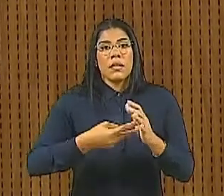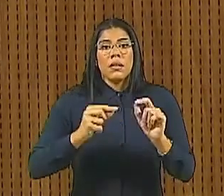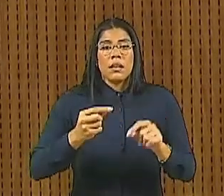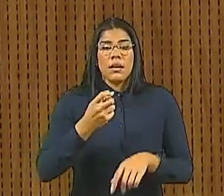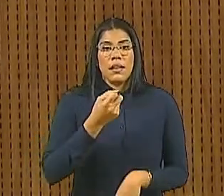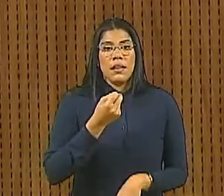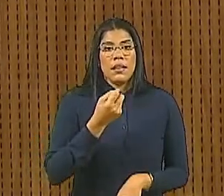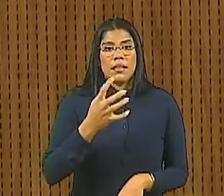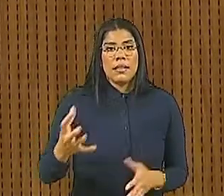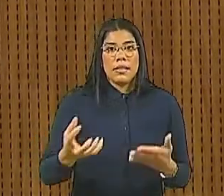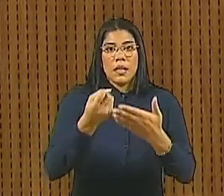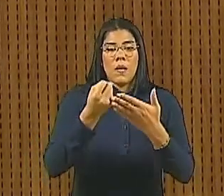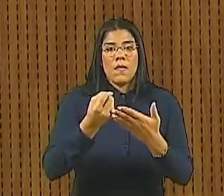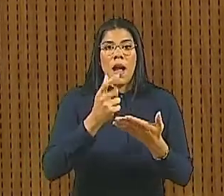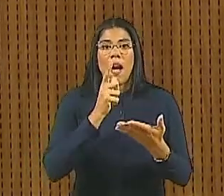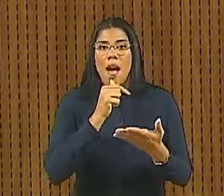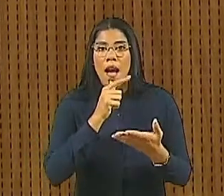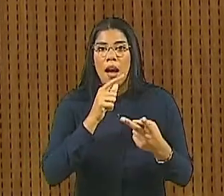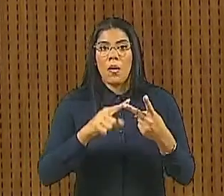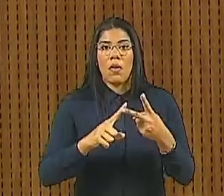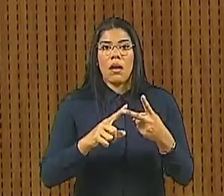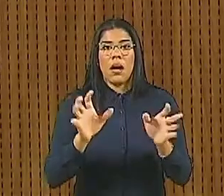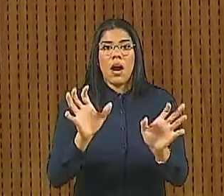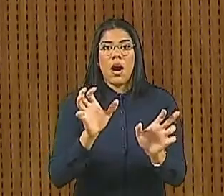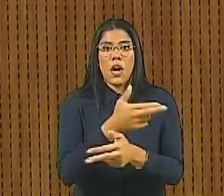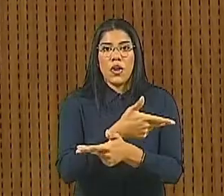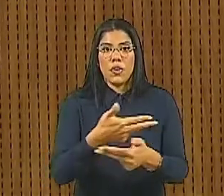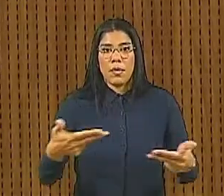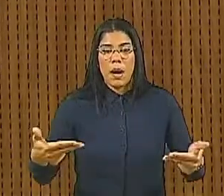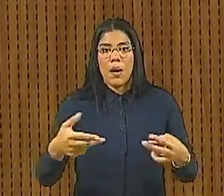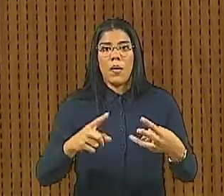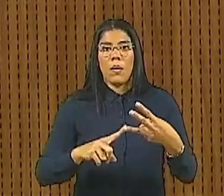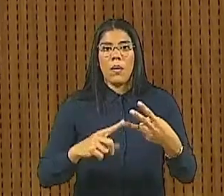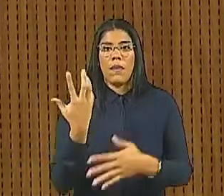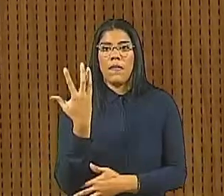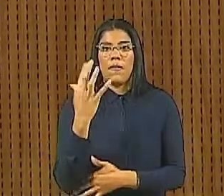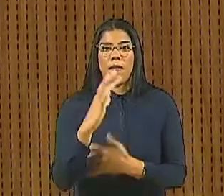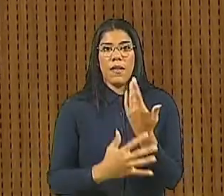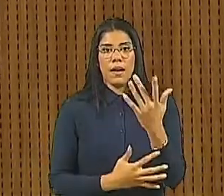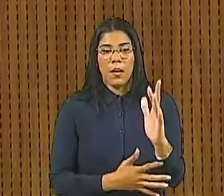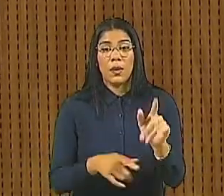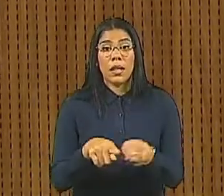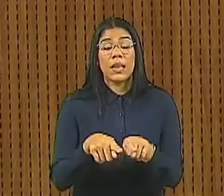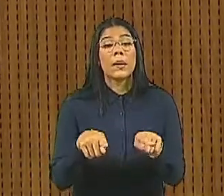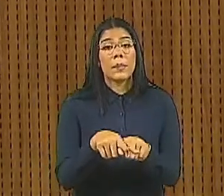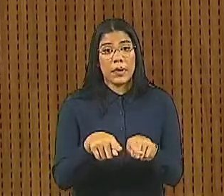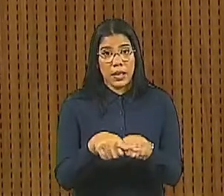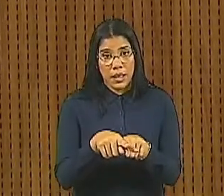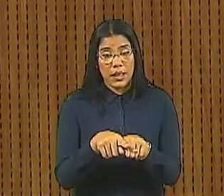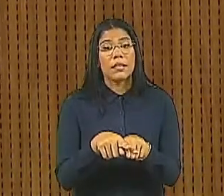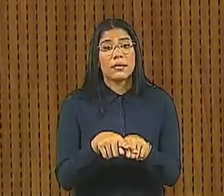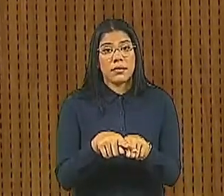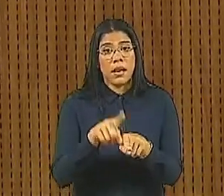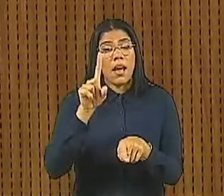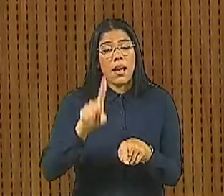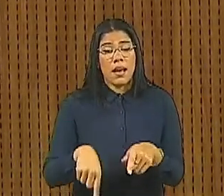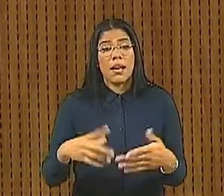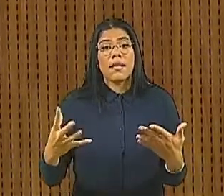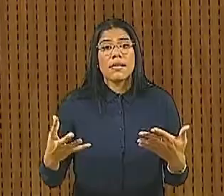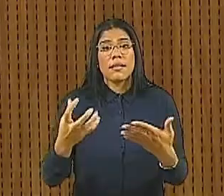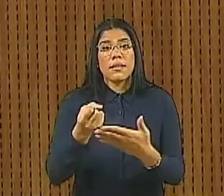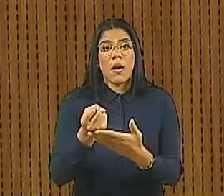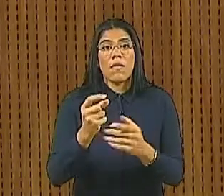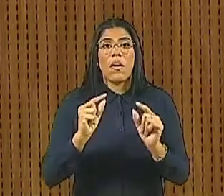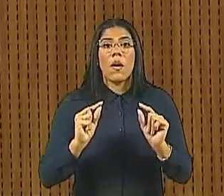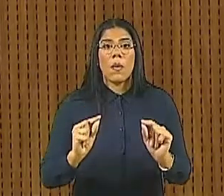fontes, é salvar as suas espécies, a sua fauna e a sua flora, é salvar talvez um dos maiores patrimônios paleontológicos